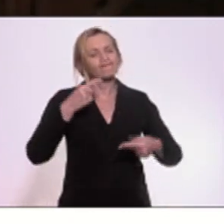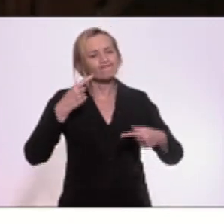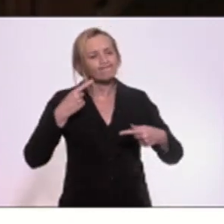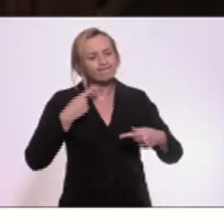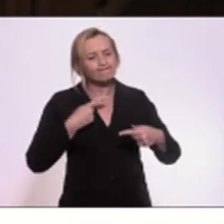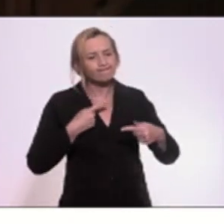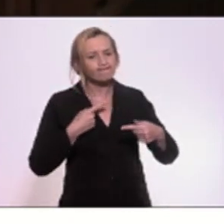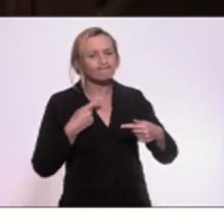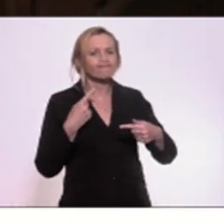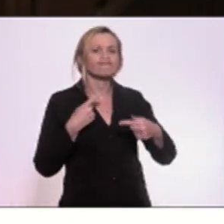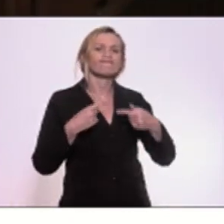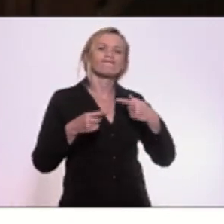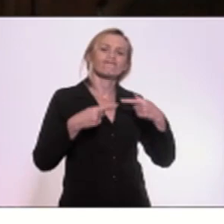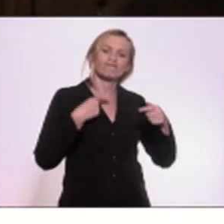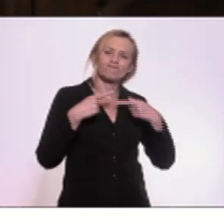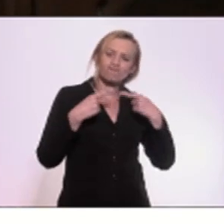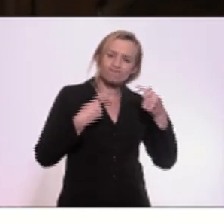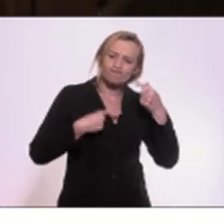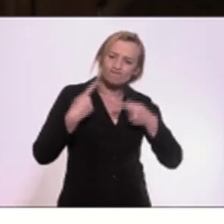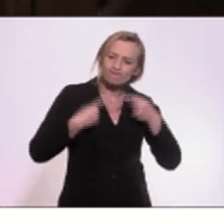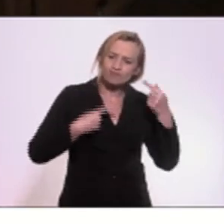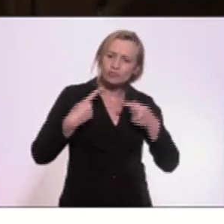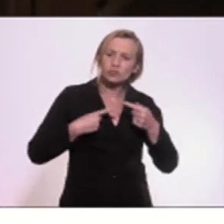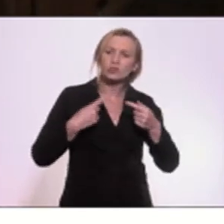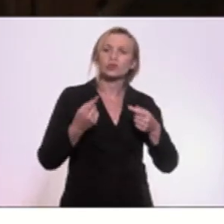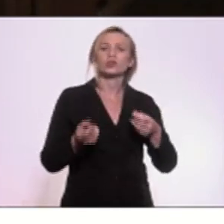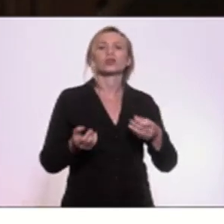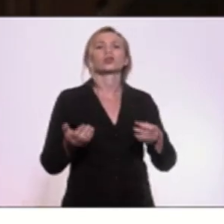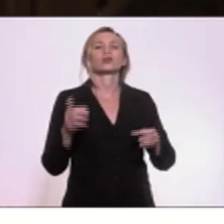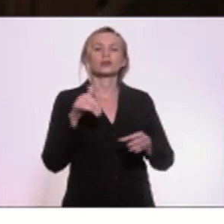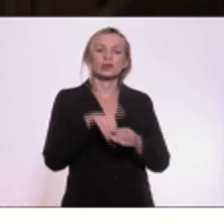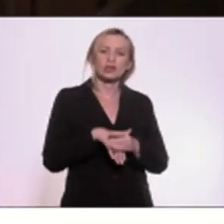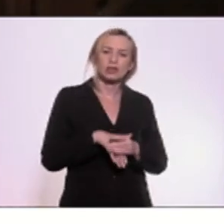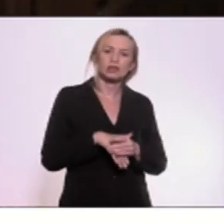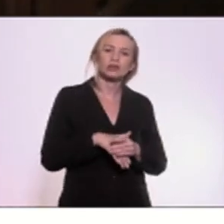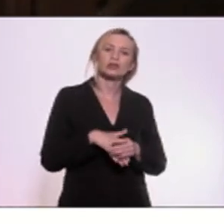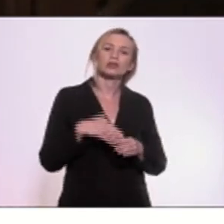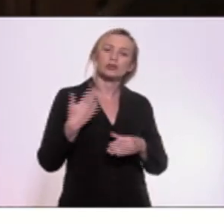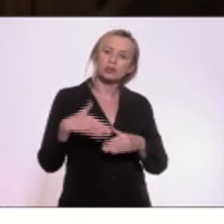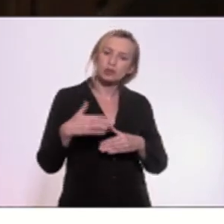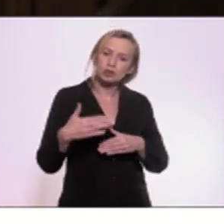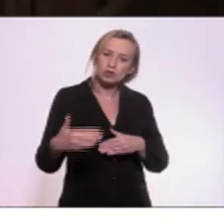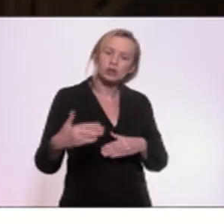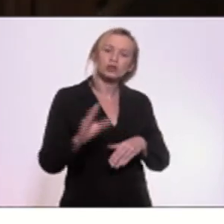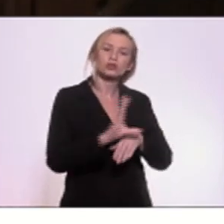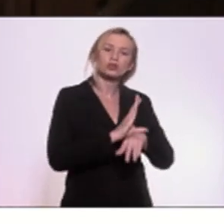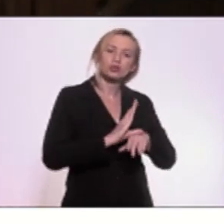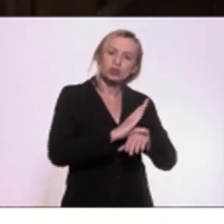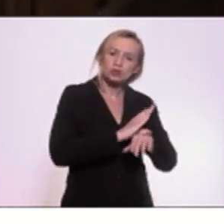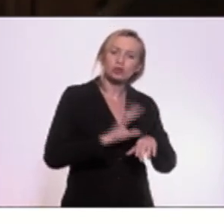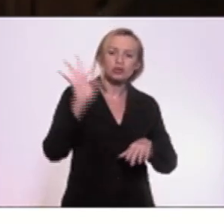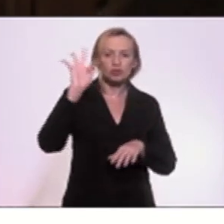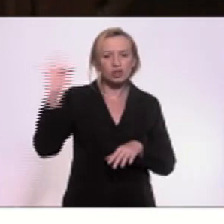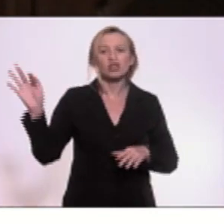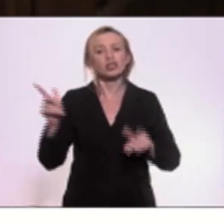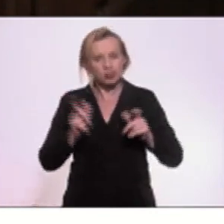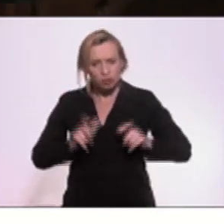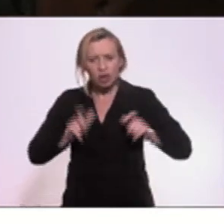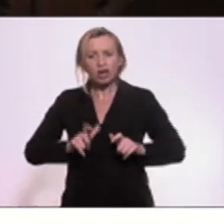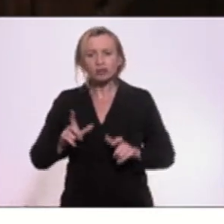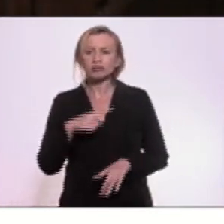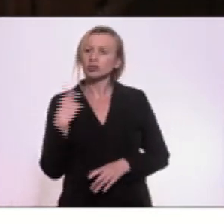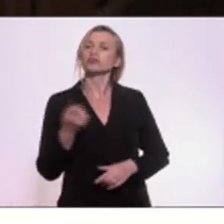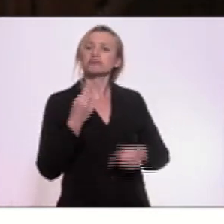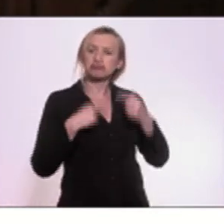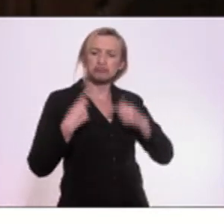debatidas, votadas e promulgadas constituições federais. Neste lugar em que fazemos esse